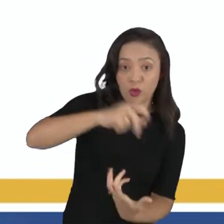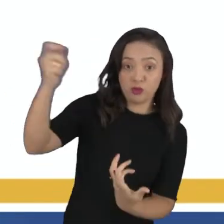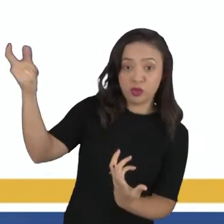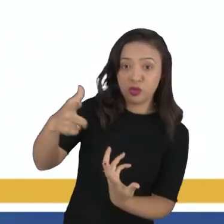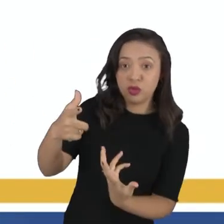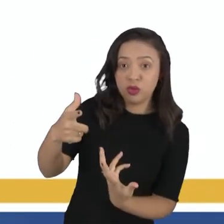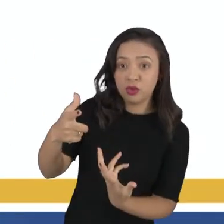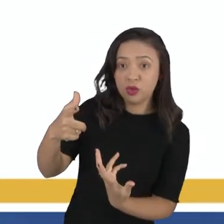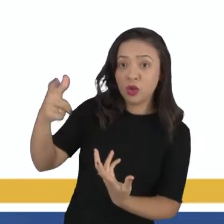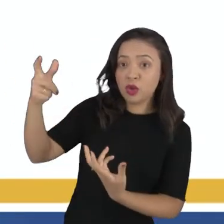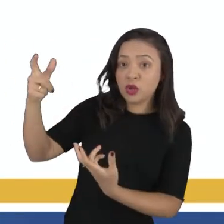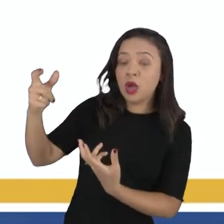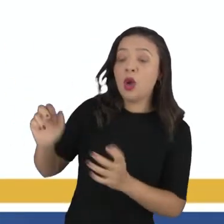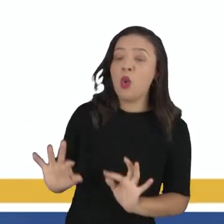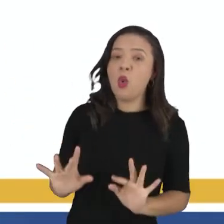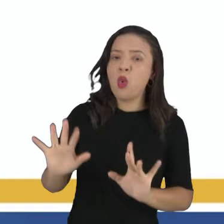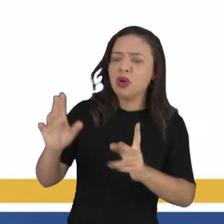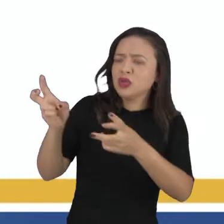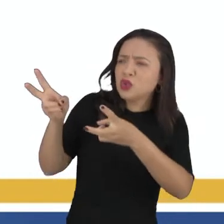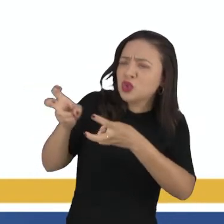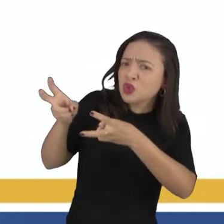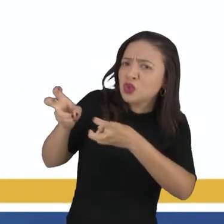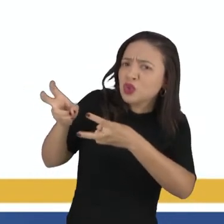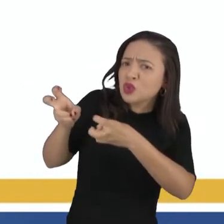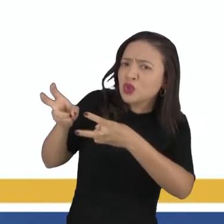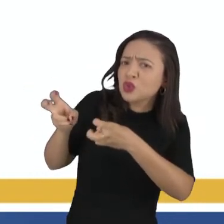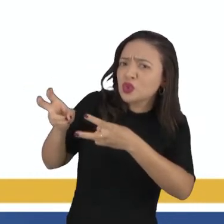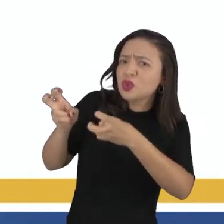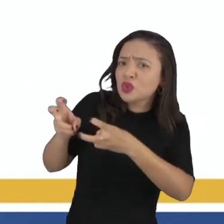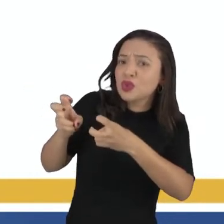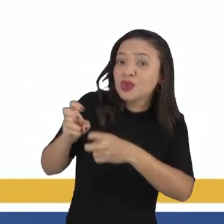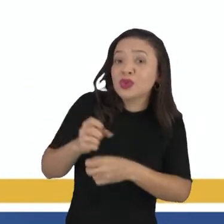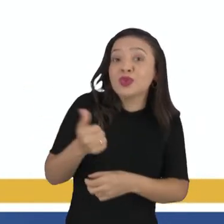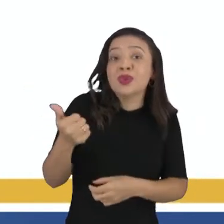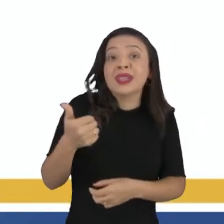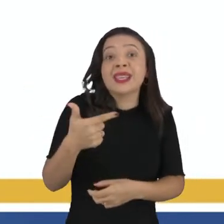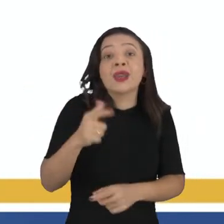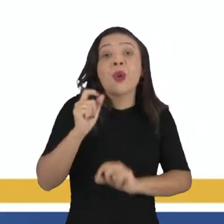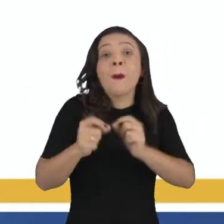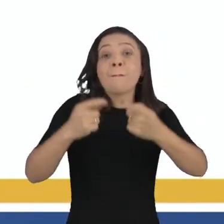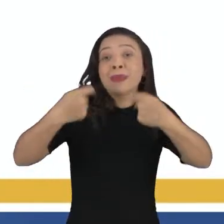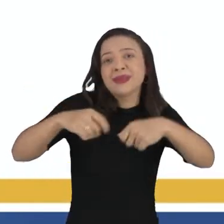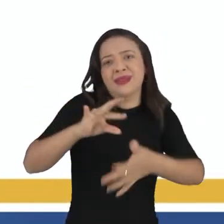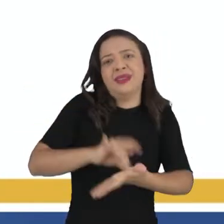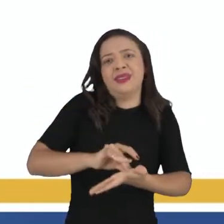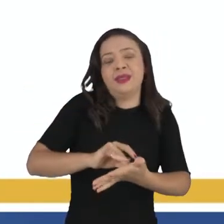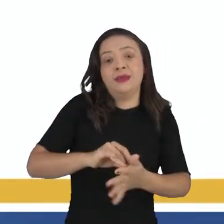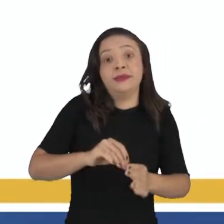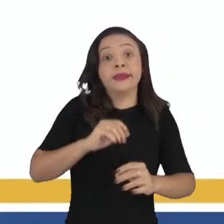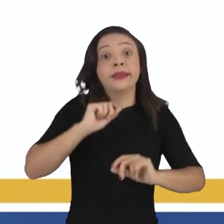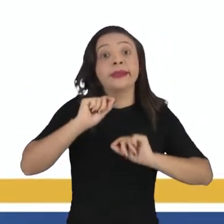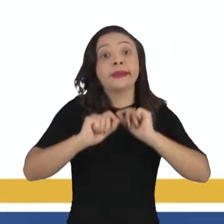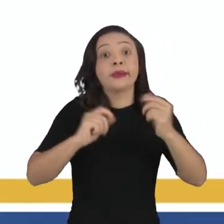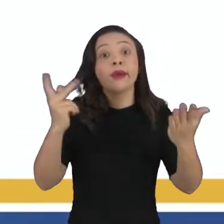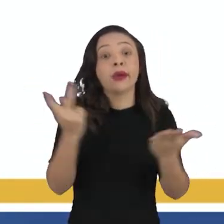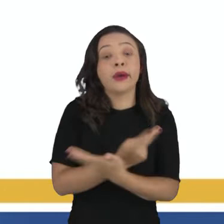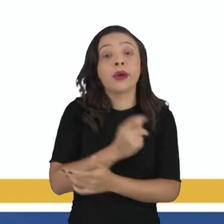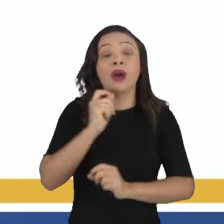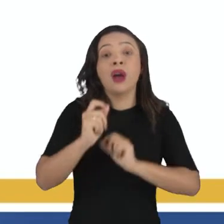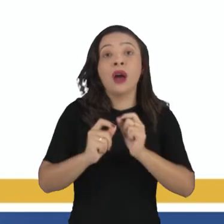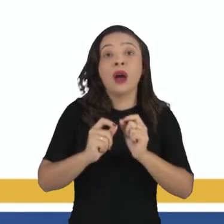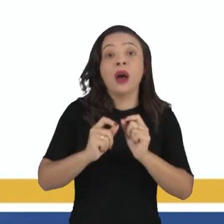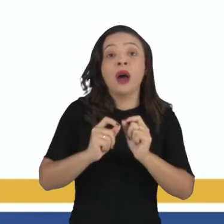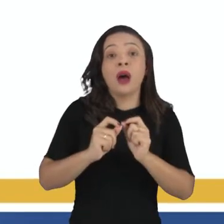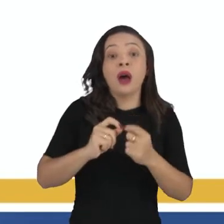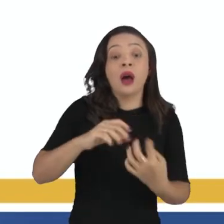tanto calor, né, que retém mais calor do que nós precisamos. E esse calor em excesso faz com que o globo, né, o planeta inteiro, ele sofra